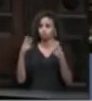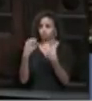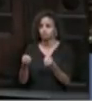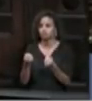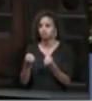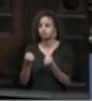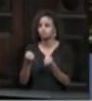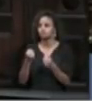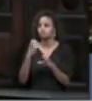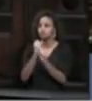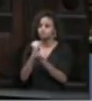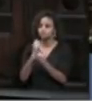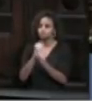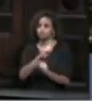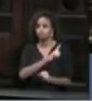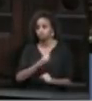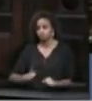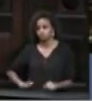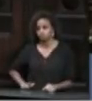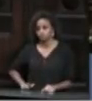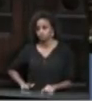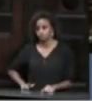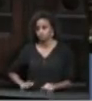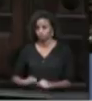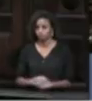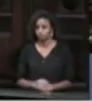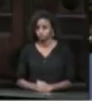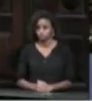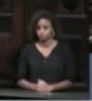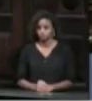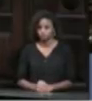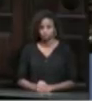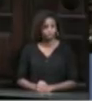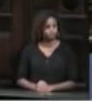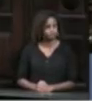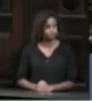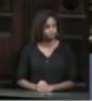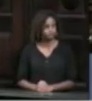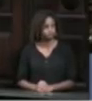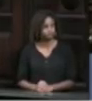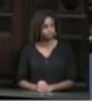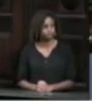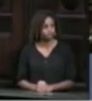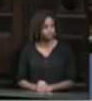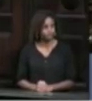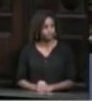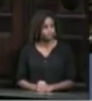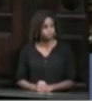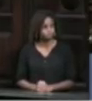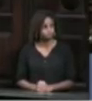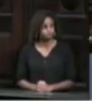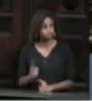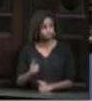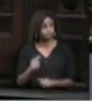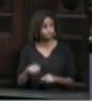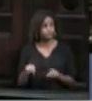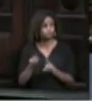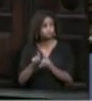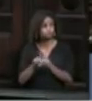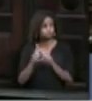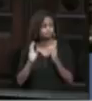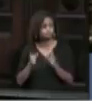governador, aliás, do ex-governador em exercício, Luiz Fernando Pezão. Já não governa faz muito tempo. E dizer que fiz a mesma coisa no